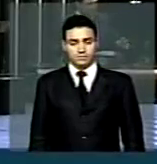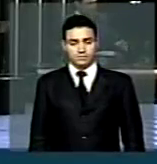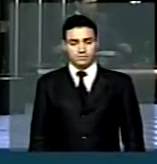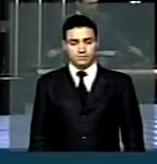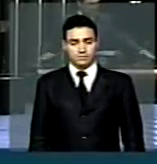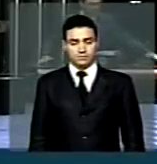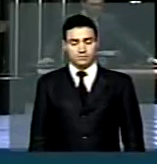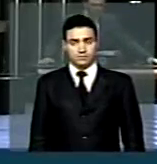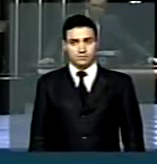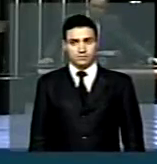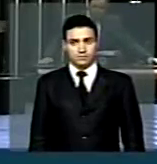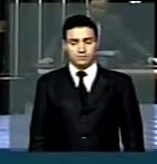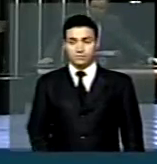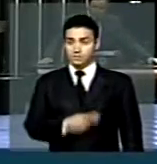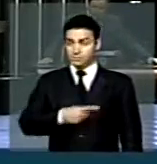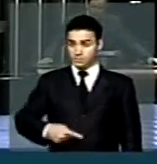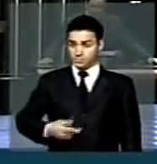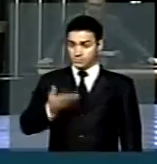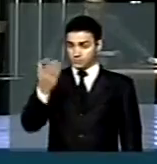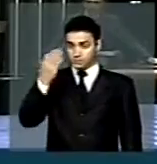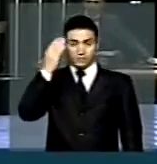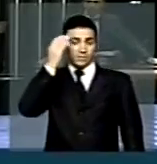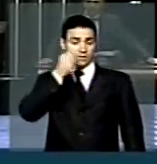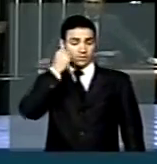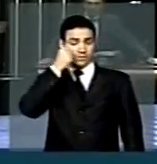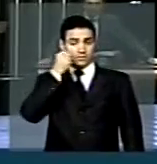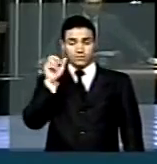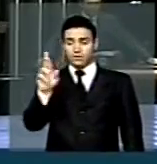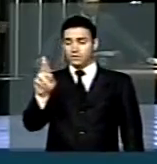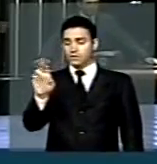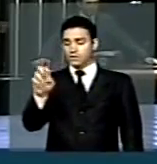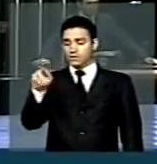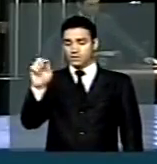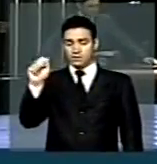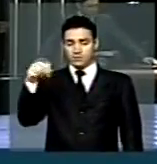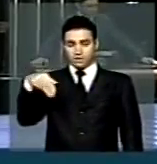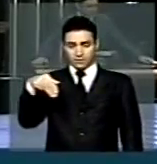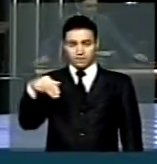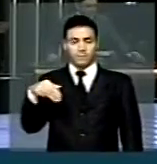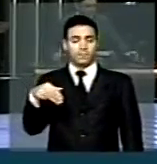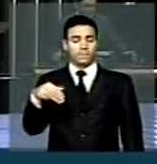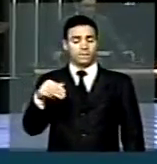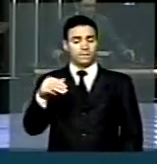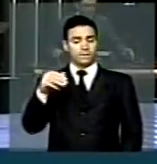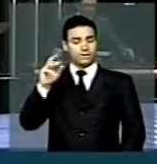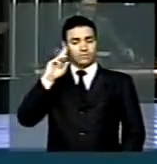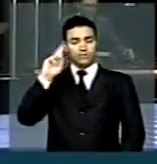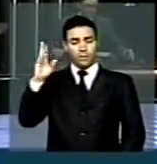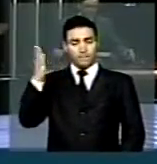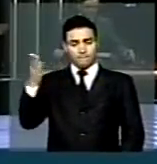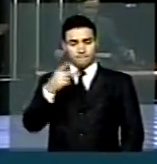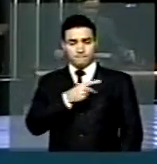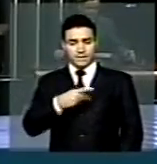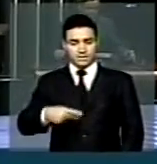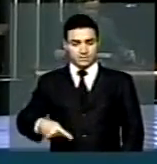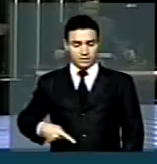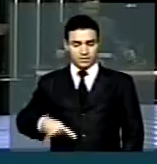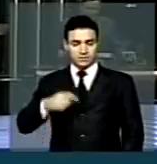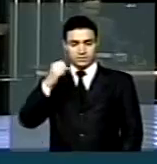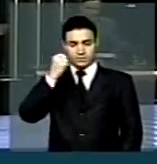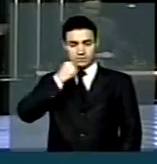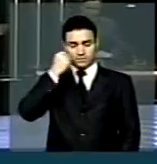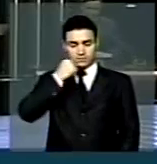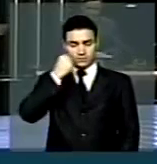Dessa casa, senador Renan Calheiros, caríssimo presidente,